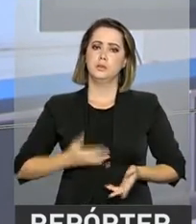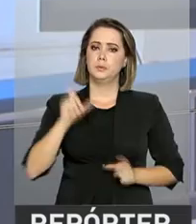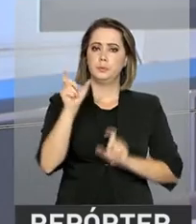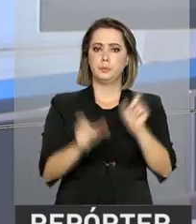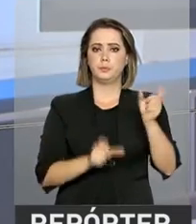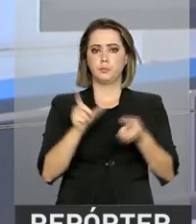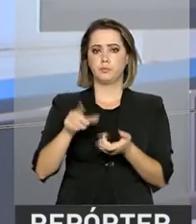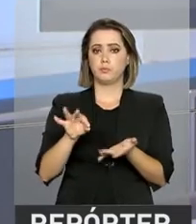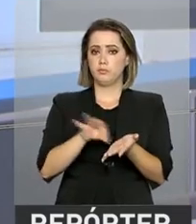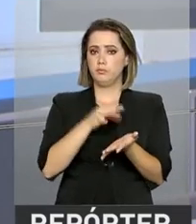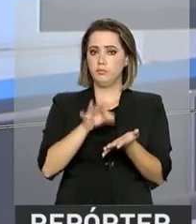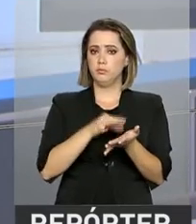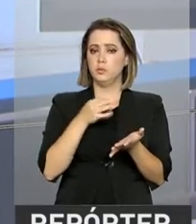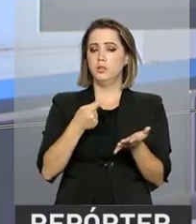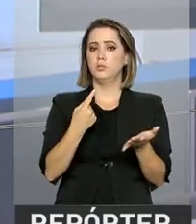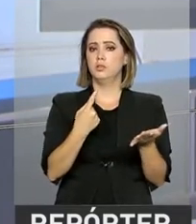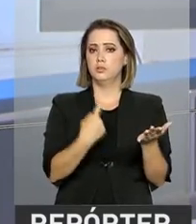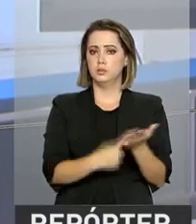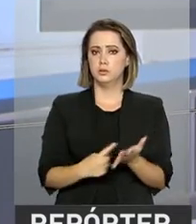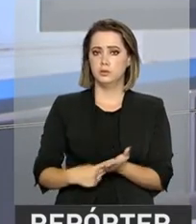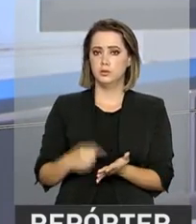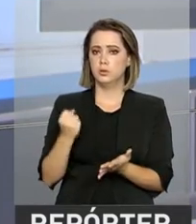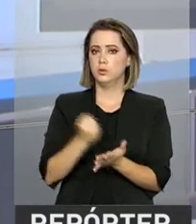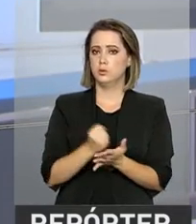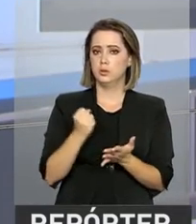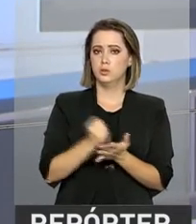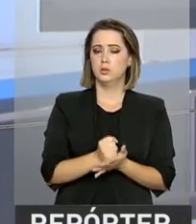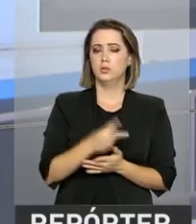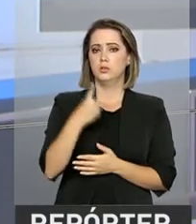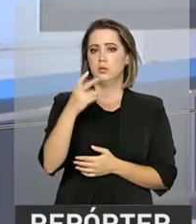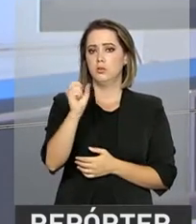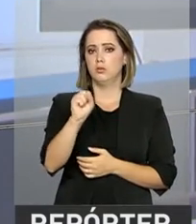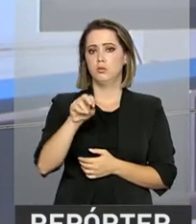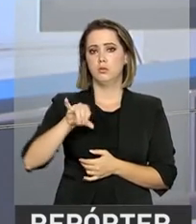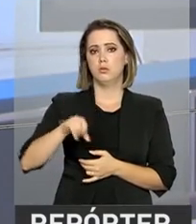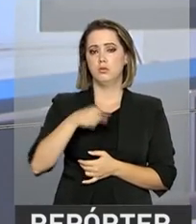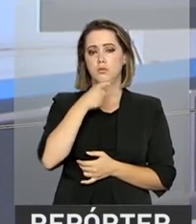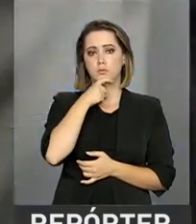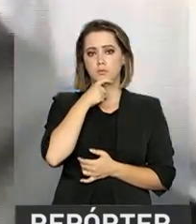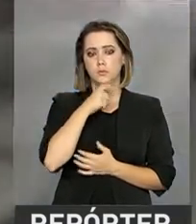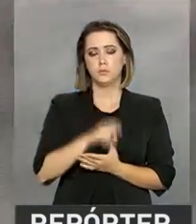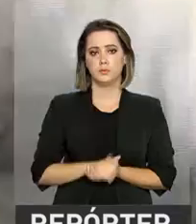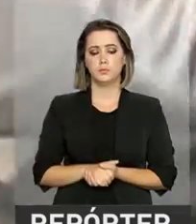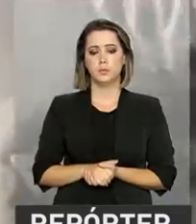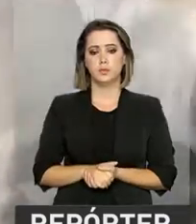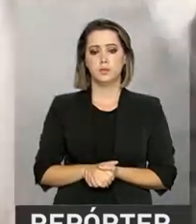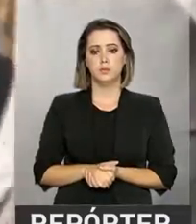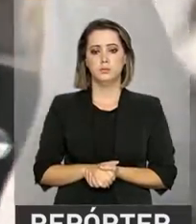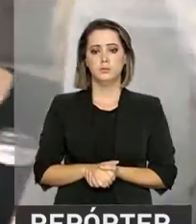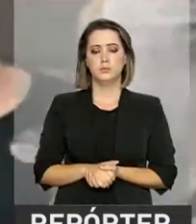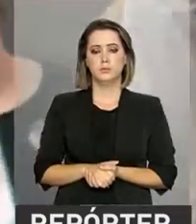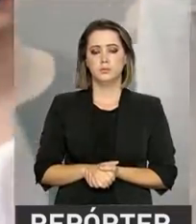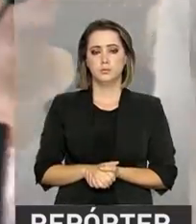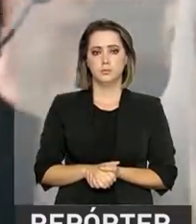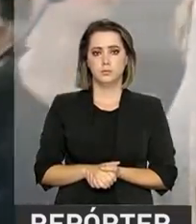usuários. A assinatura dos contratos está prevista para 28 de julho.